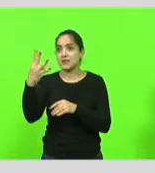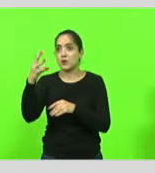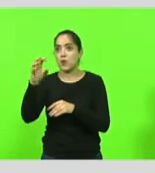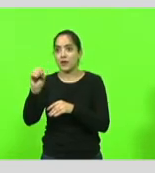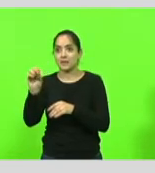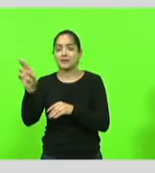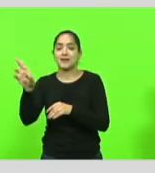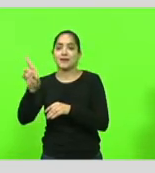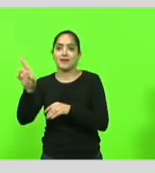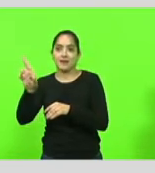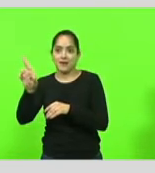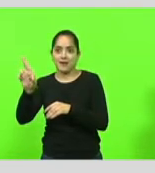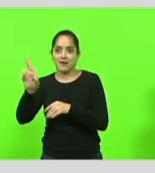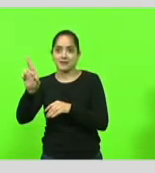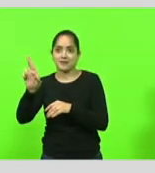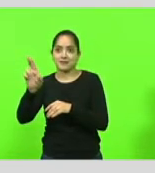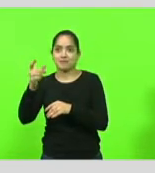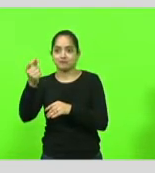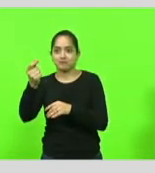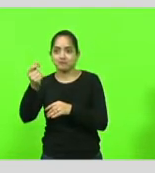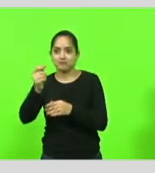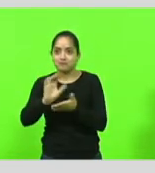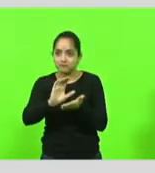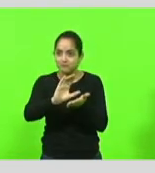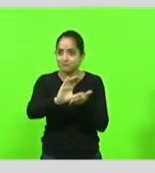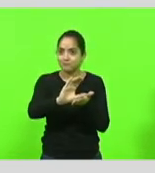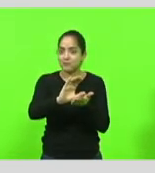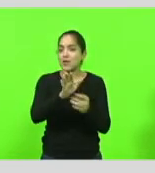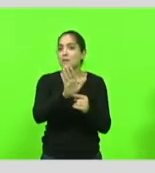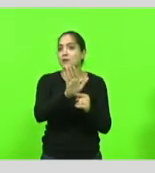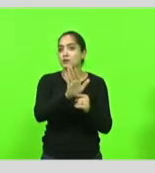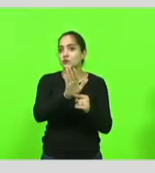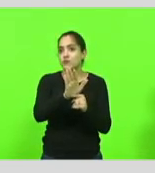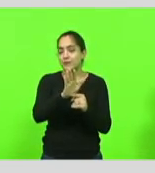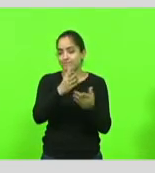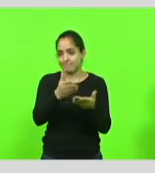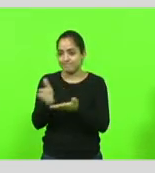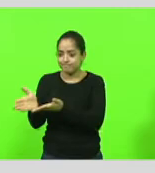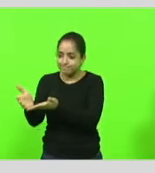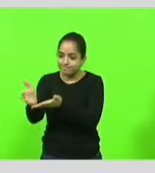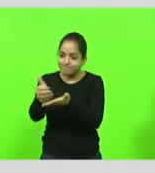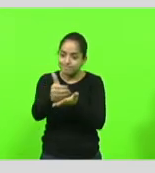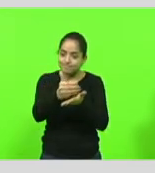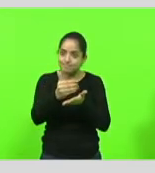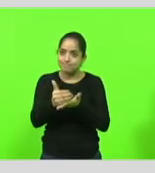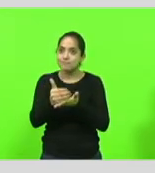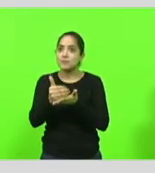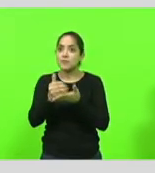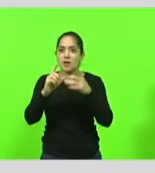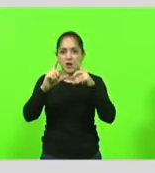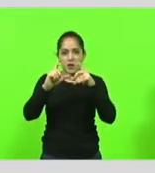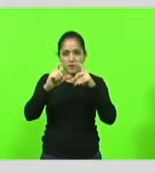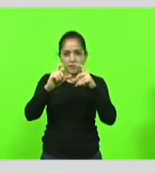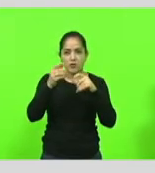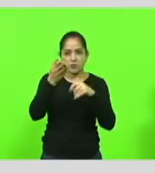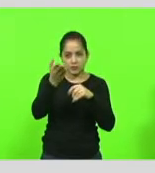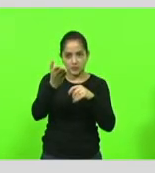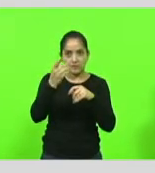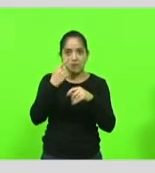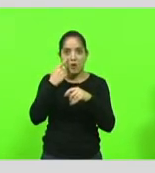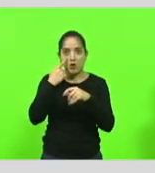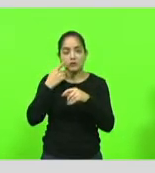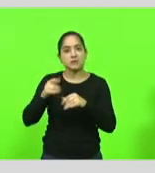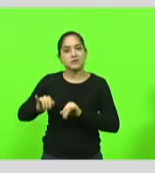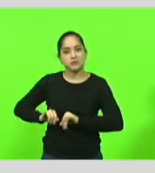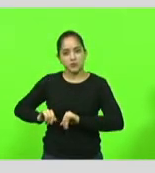R$ 22.240 para o jovem Guilherme. Essa é uma foto da abordagem que ele sofreu de forma